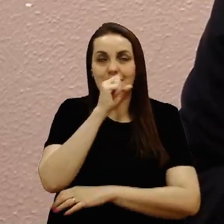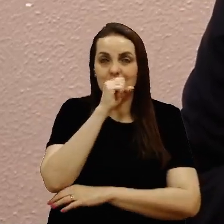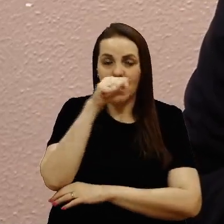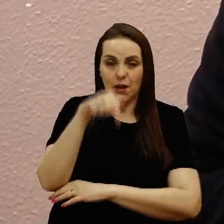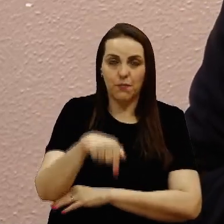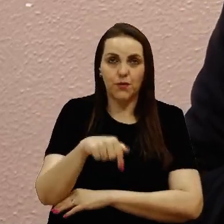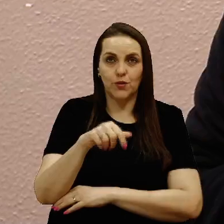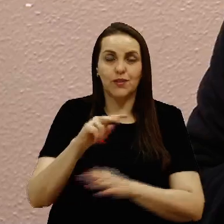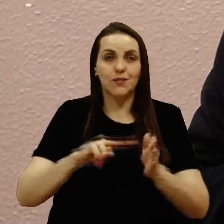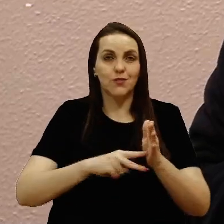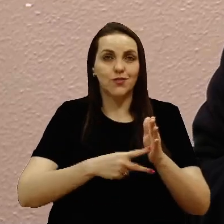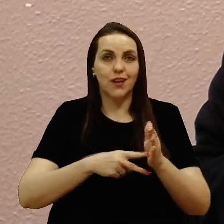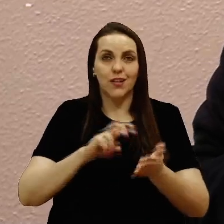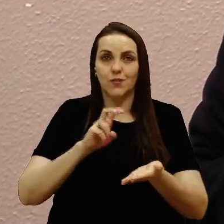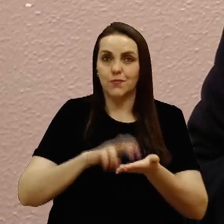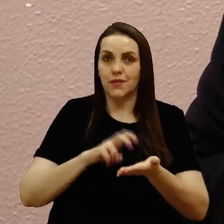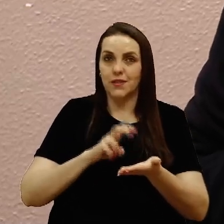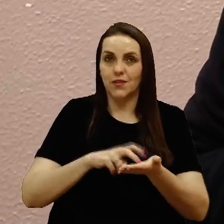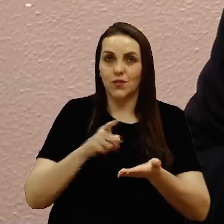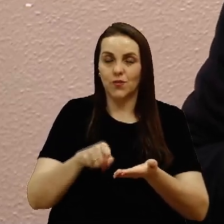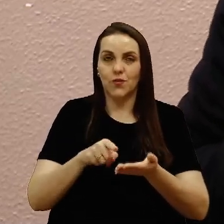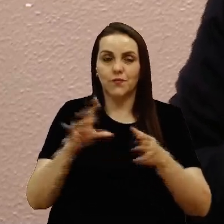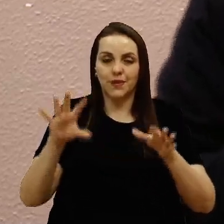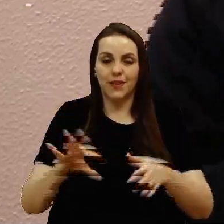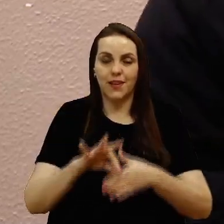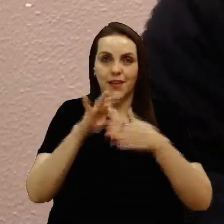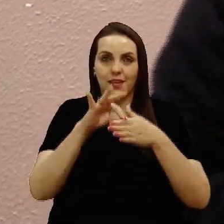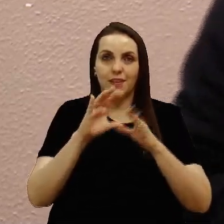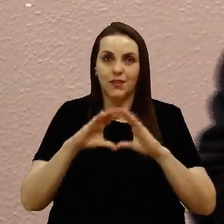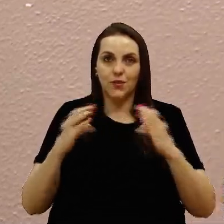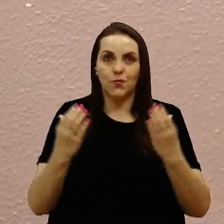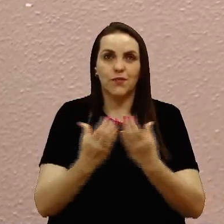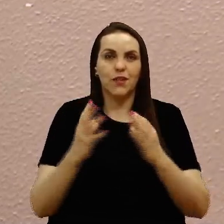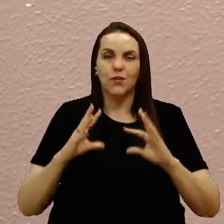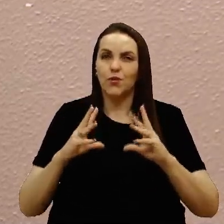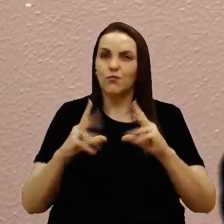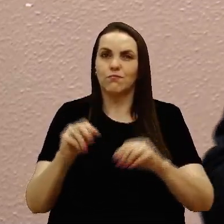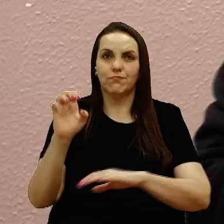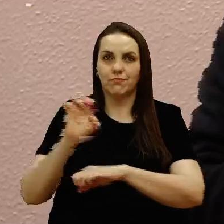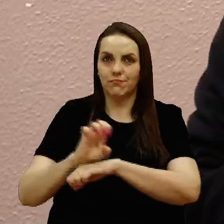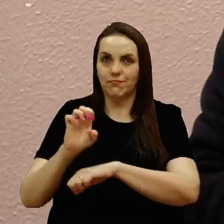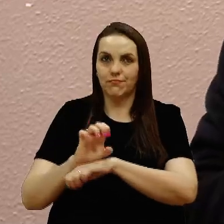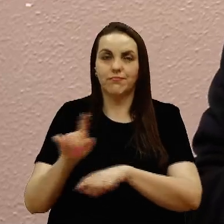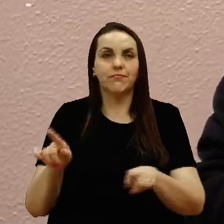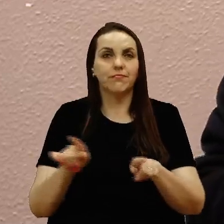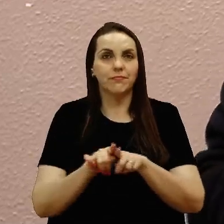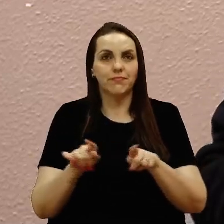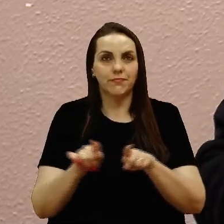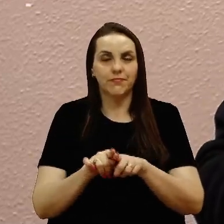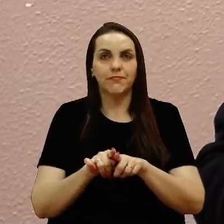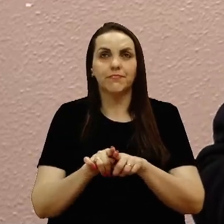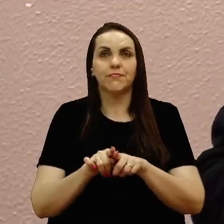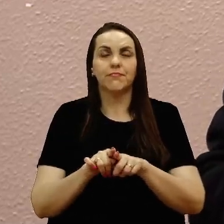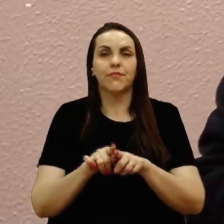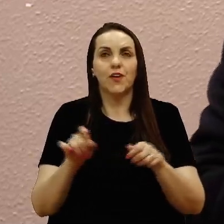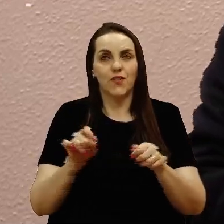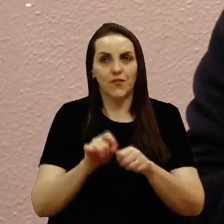e reuniu lideranças comunitárias do estado todo. E também, senhor presidente, não poderia deixar de fazer um voto de